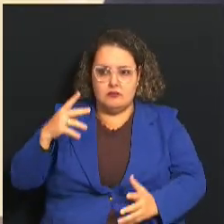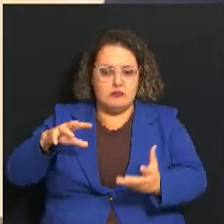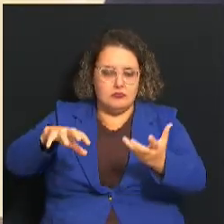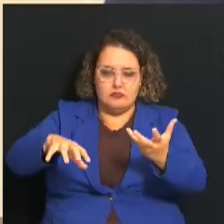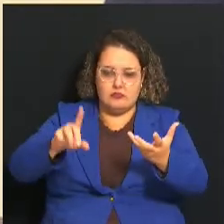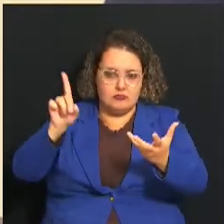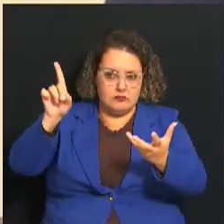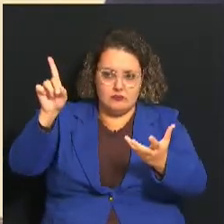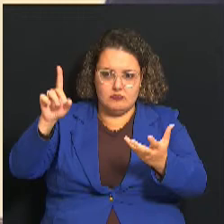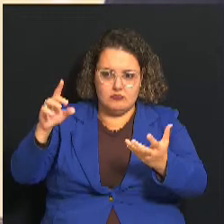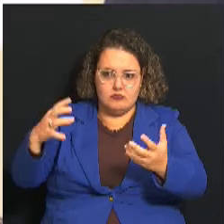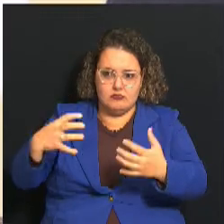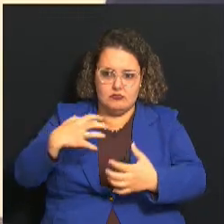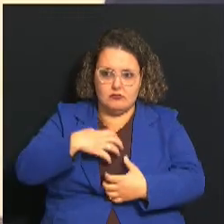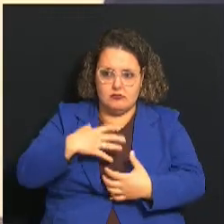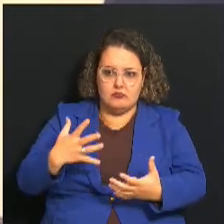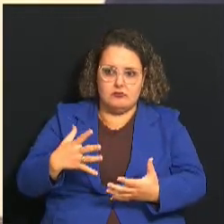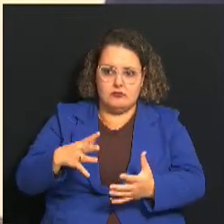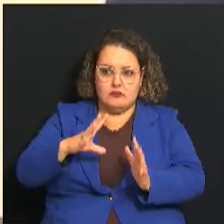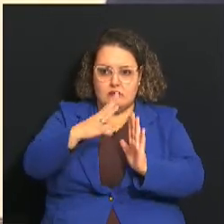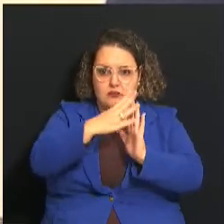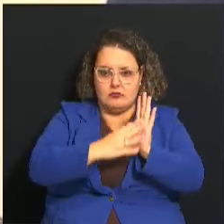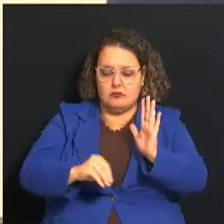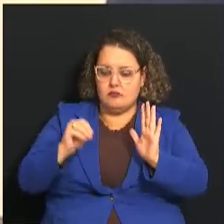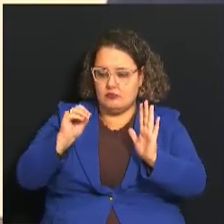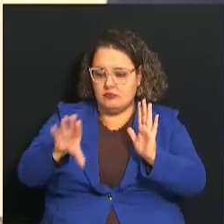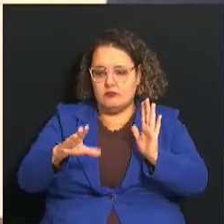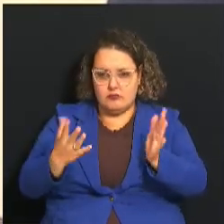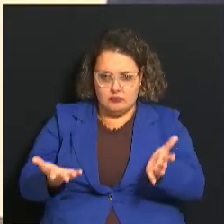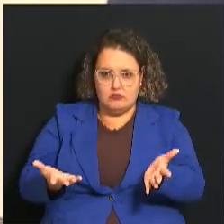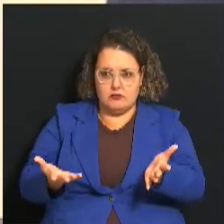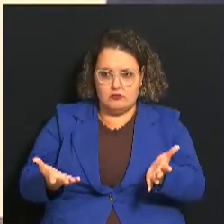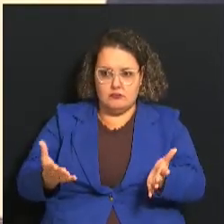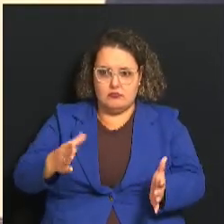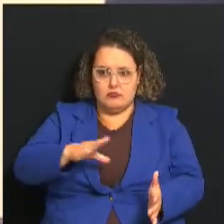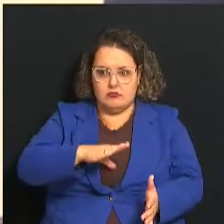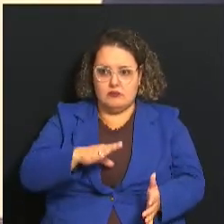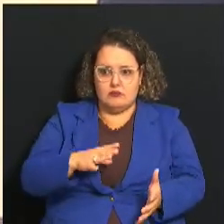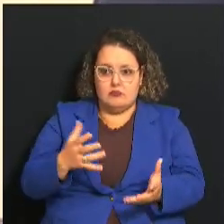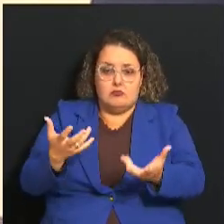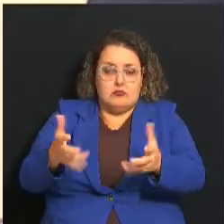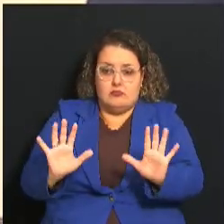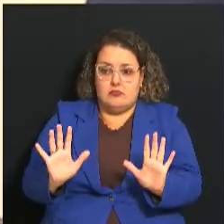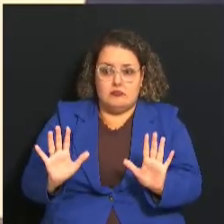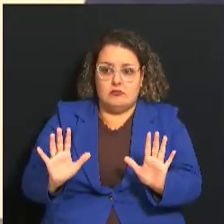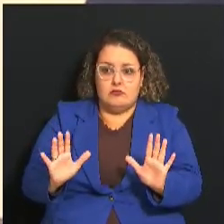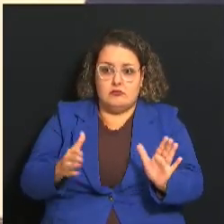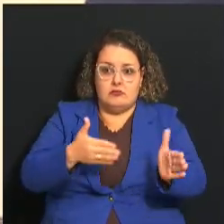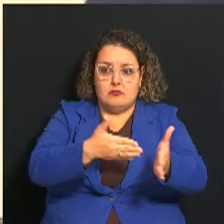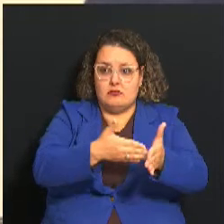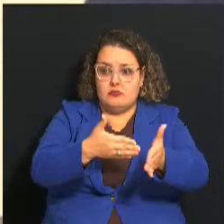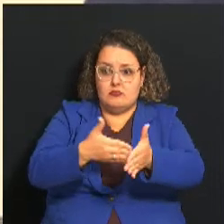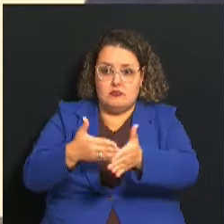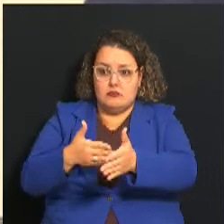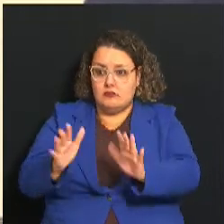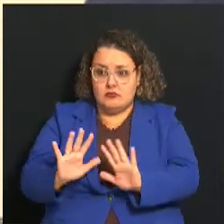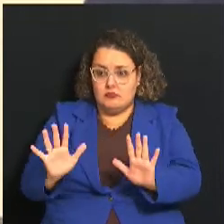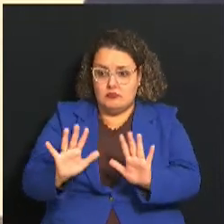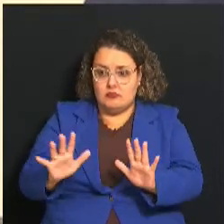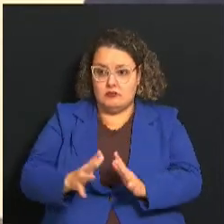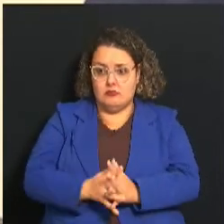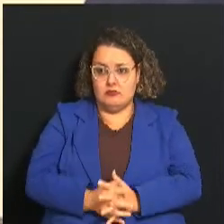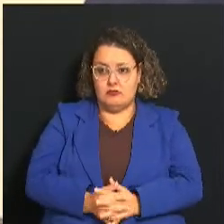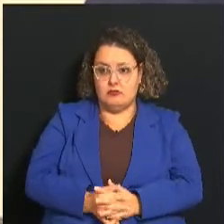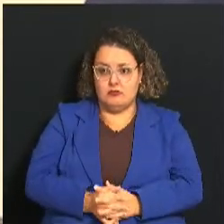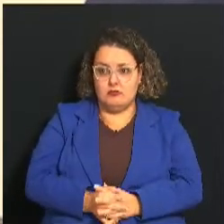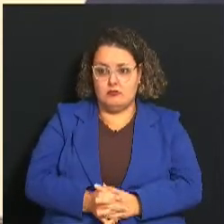desse jeito. Só reproduzir para o nível local. Mas podemos, não quero criar barreiras, não é?